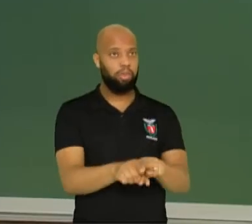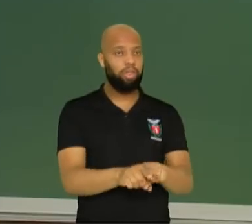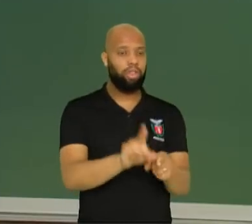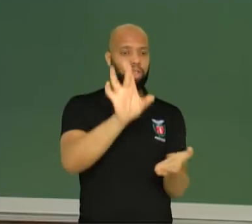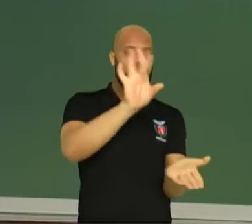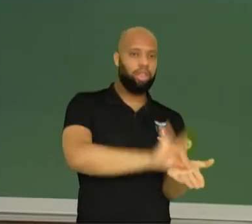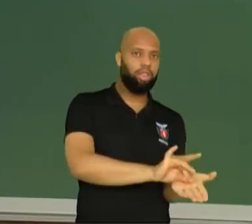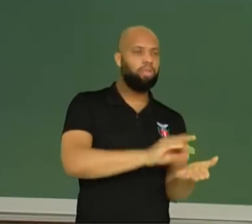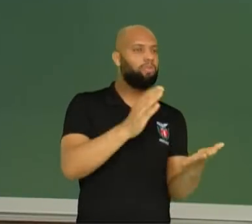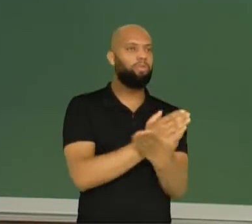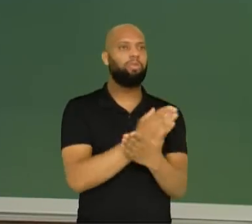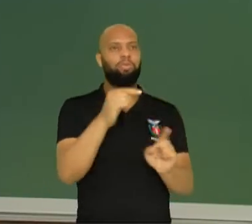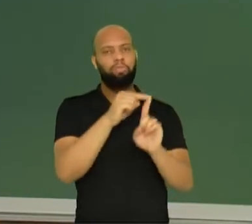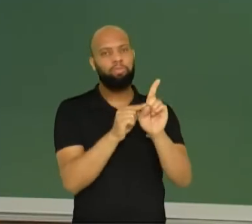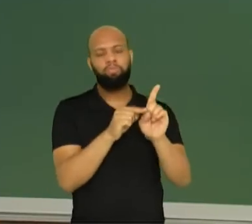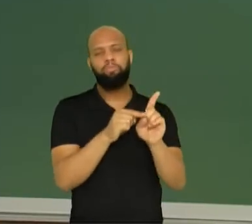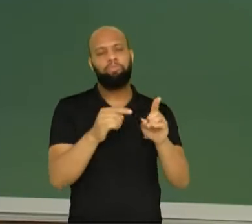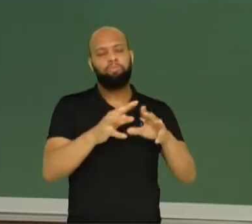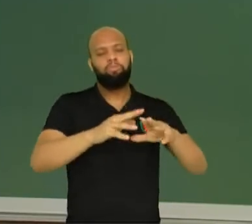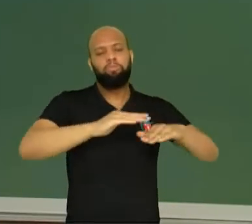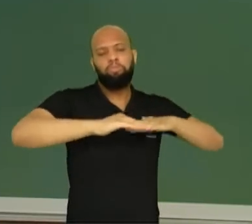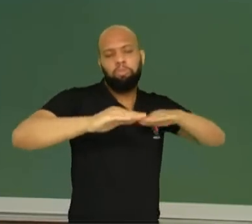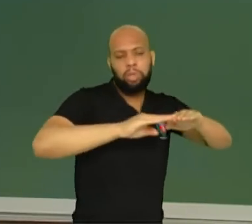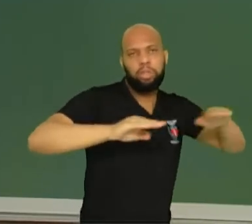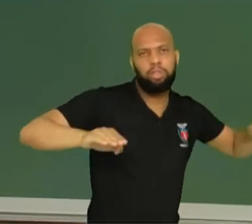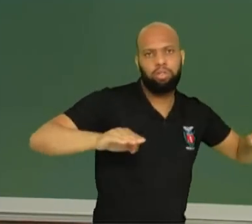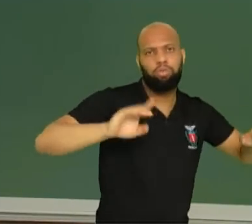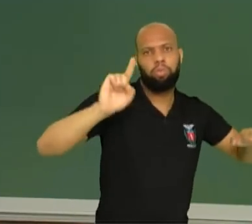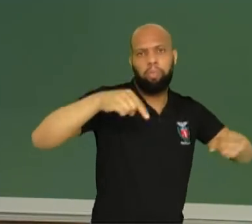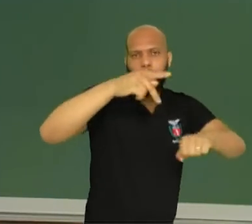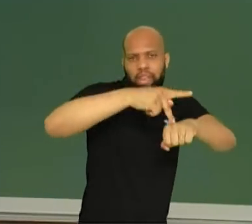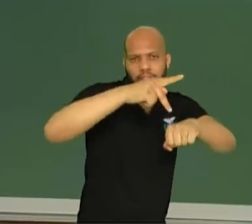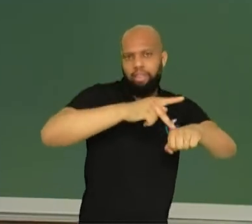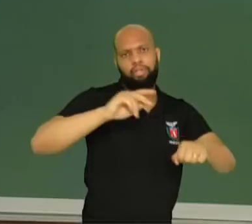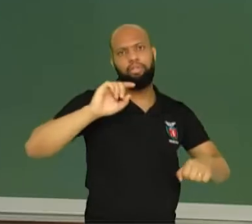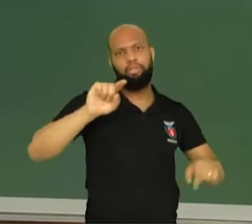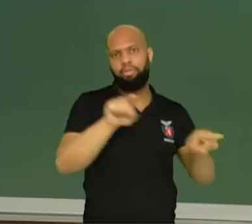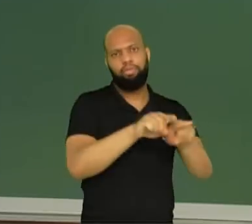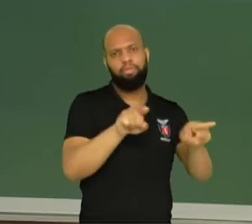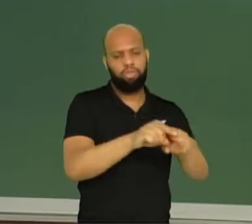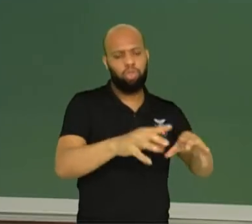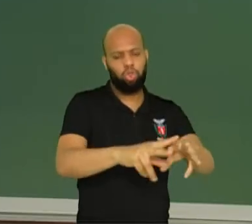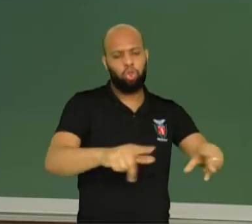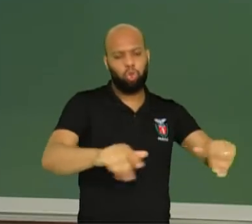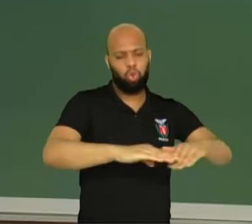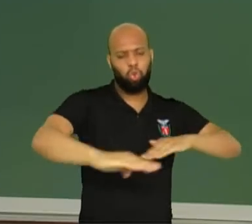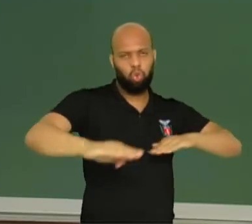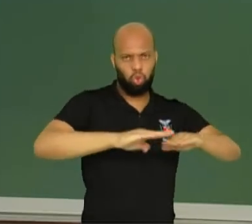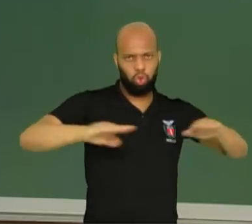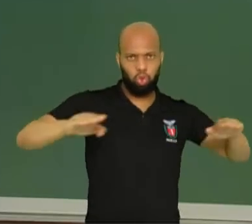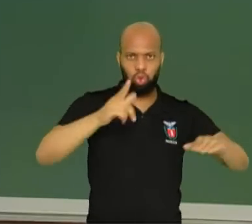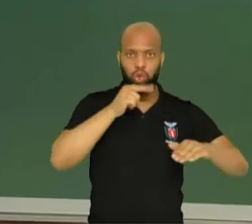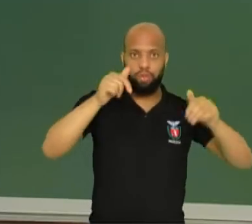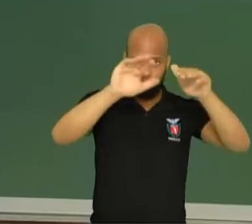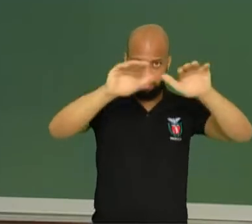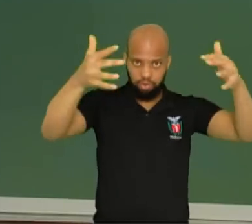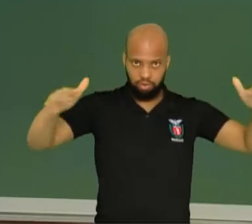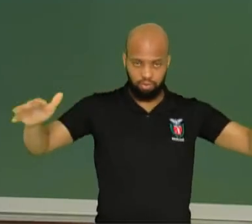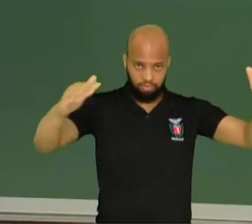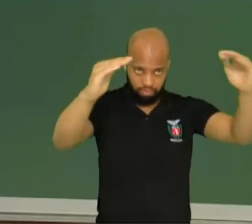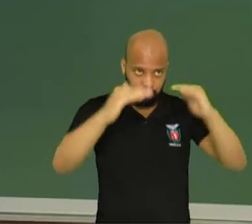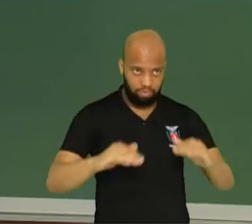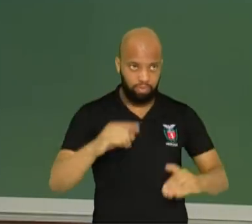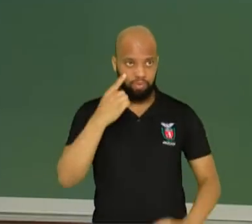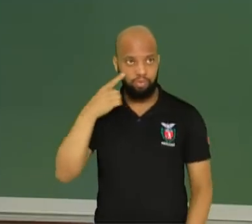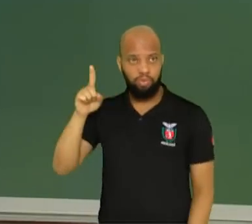fixos ali em algum tipo de superfície, geralmente em rochas ou até mesmo no substrato do oceano. Aqui nesse